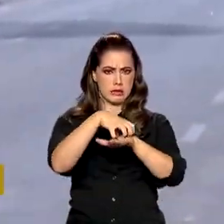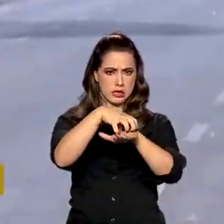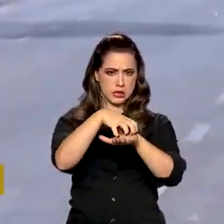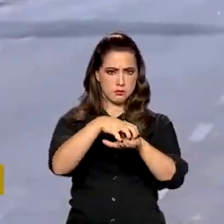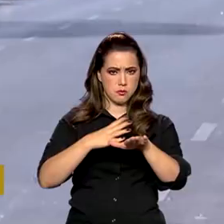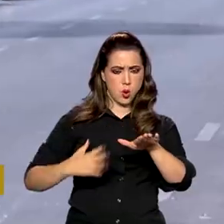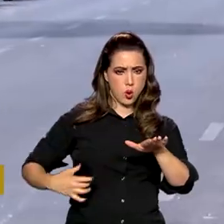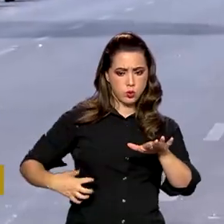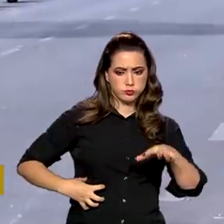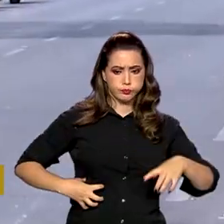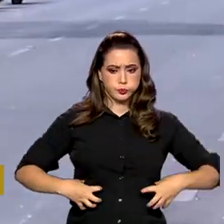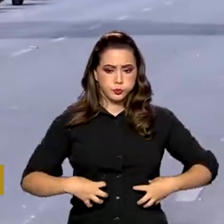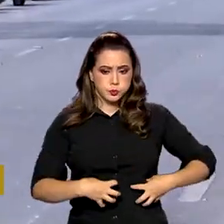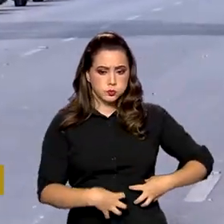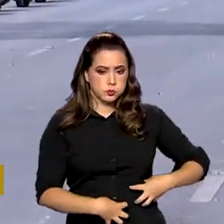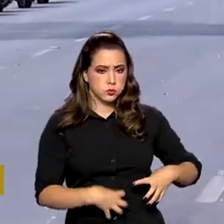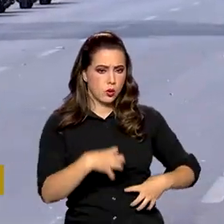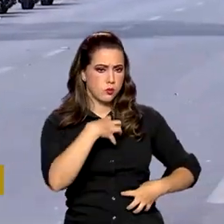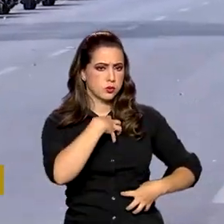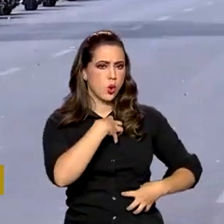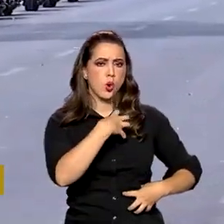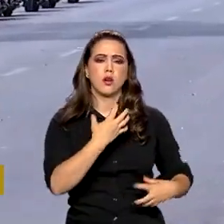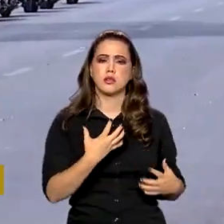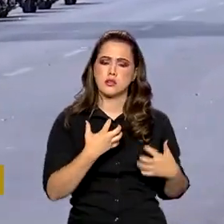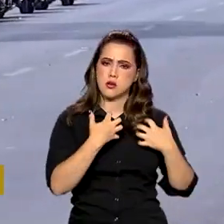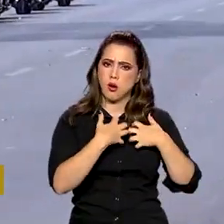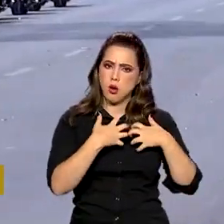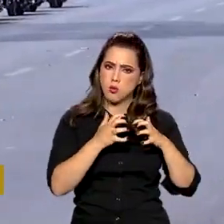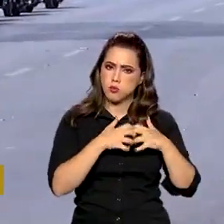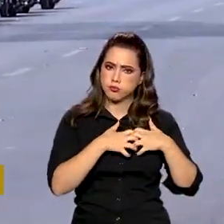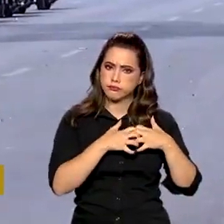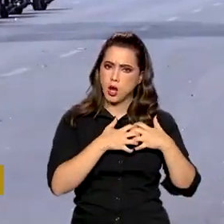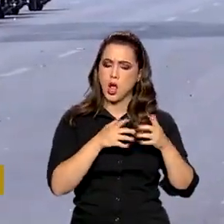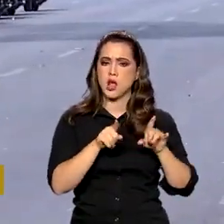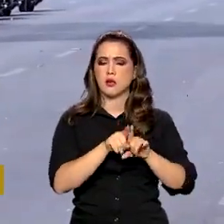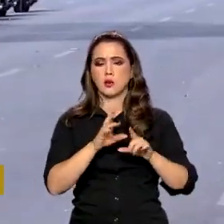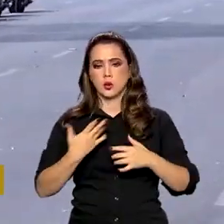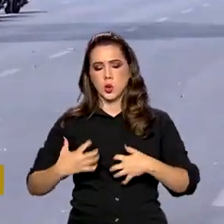uma atividade que é muito comum aqui na Força Aérea.